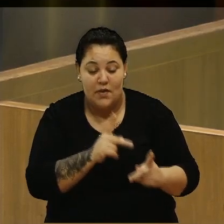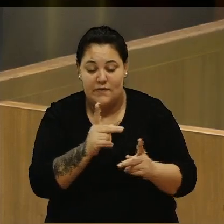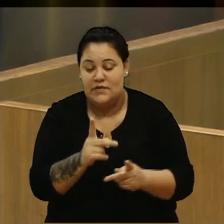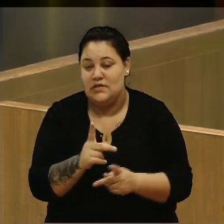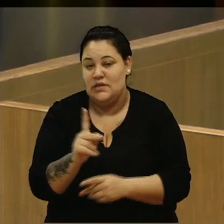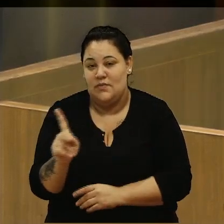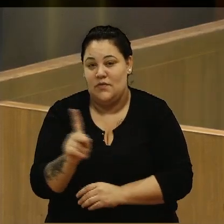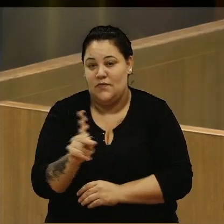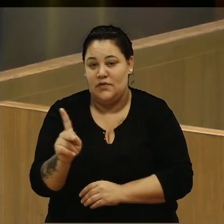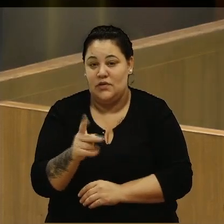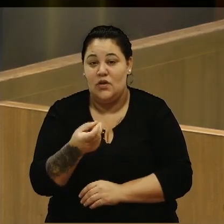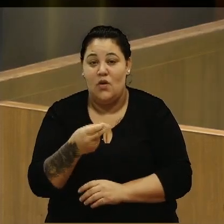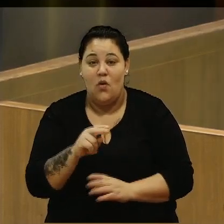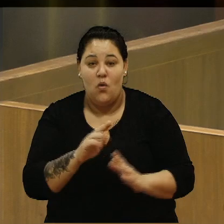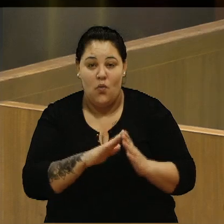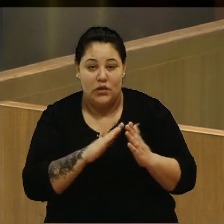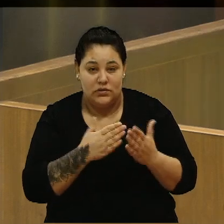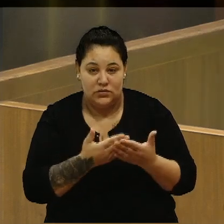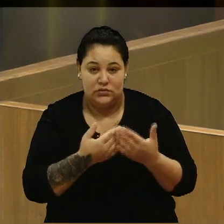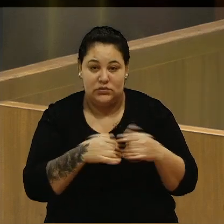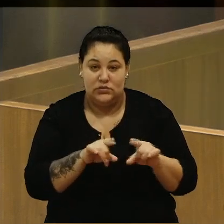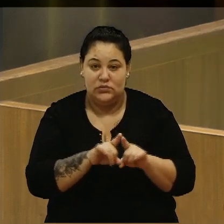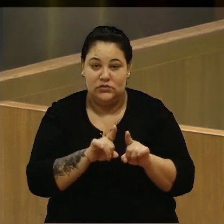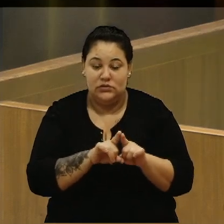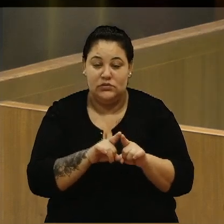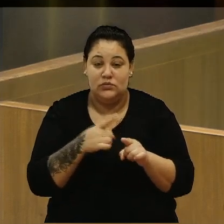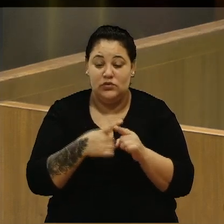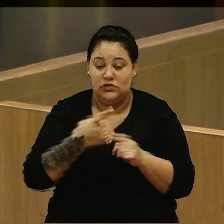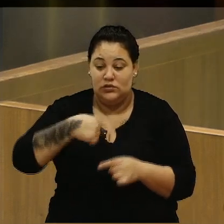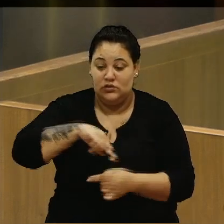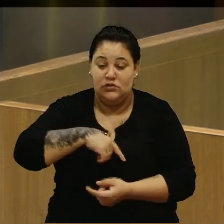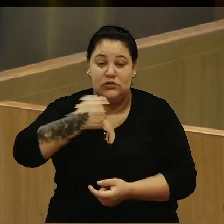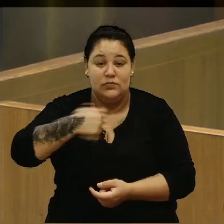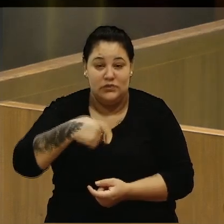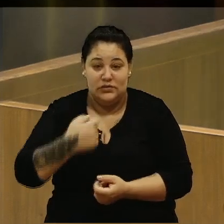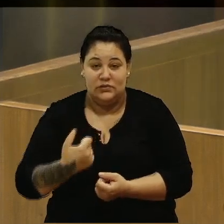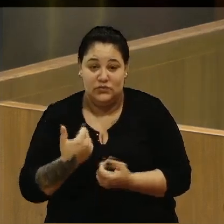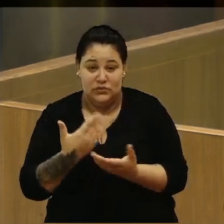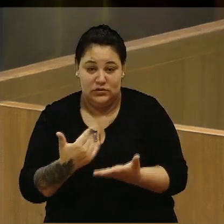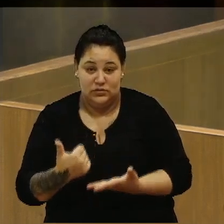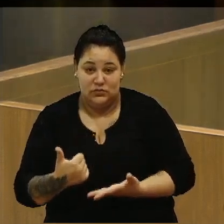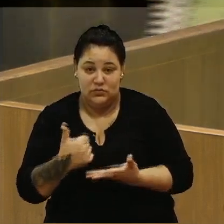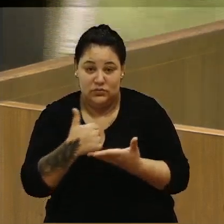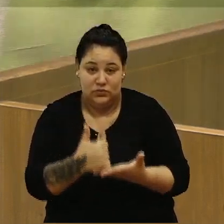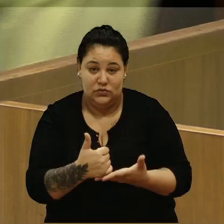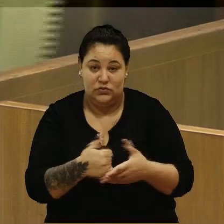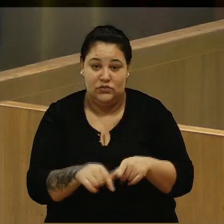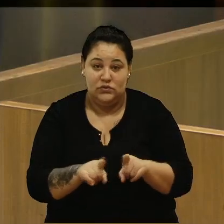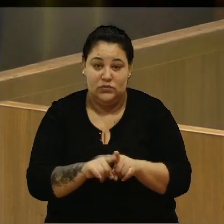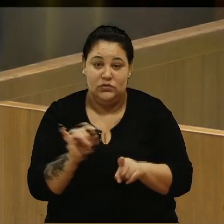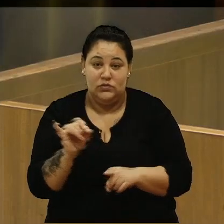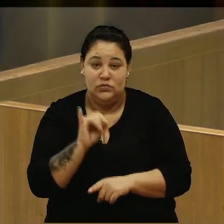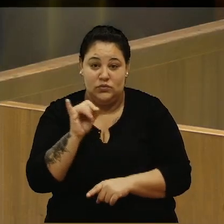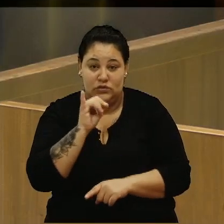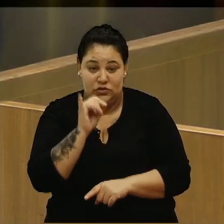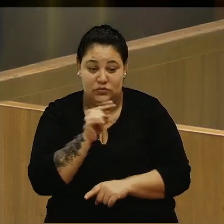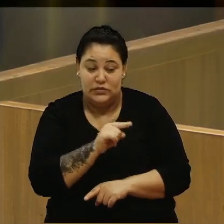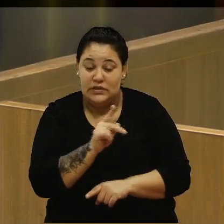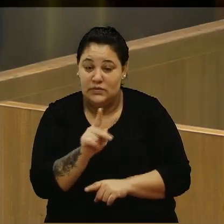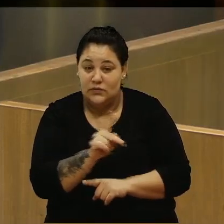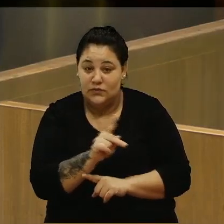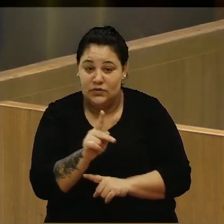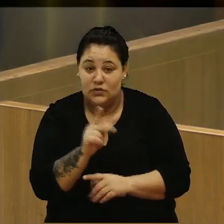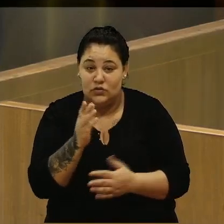professora ou às escolas, porque nós precisamos dar um suporte bastante grande a essa professora. Todo mundo